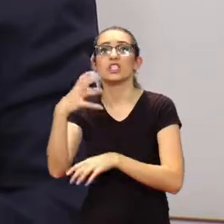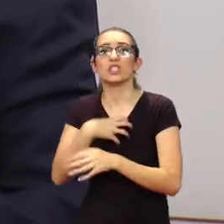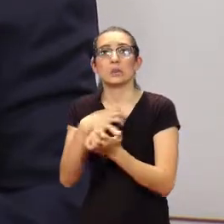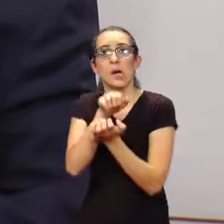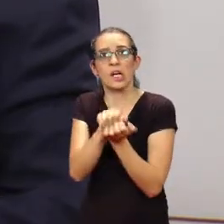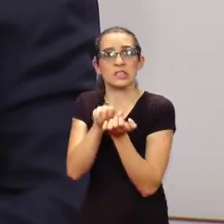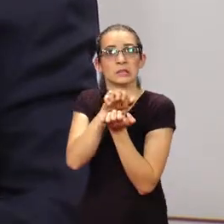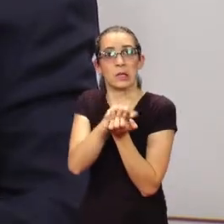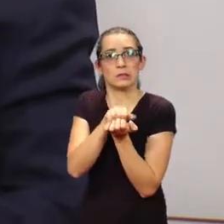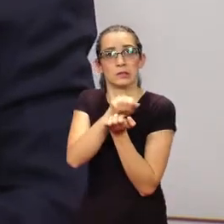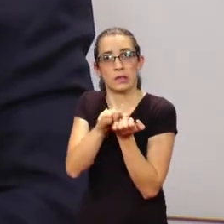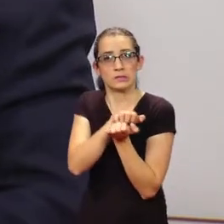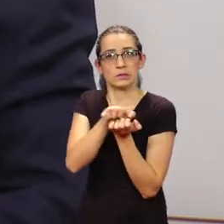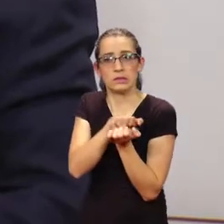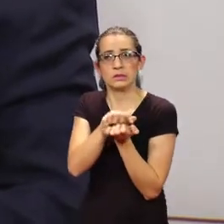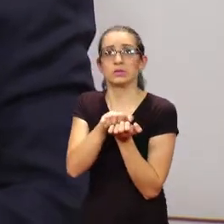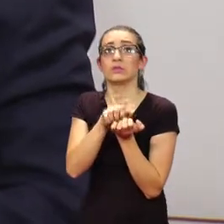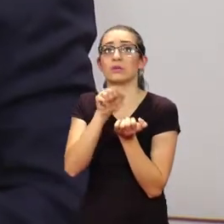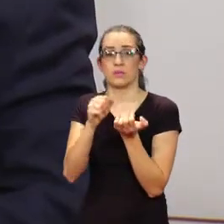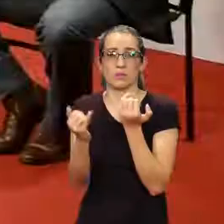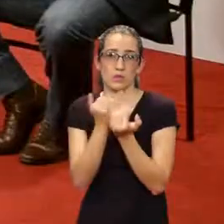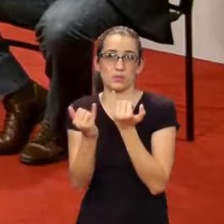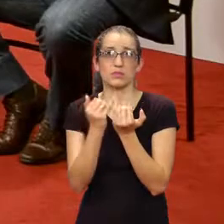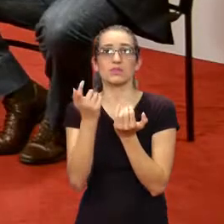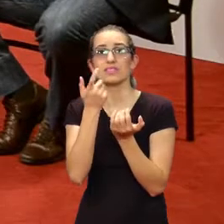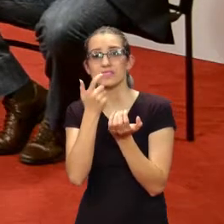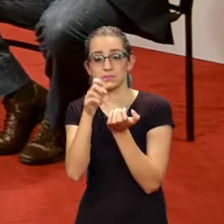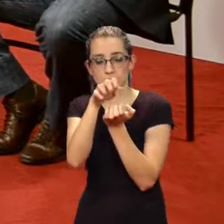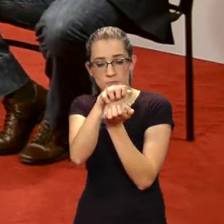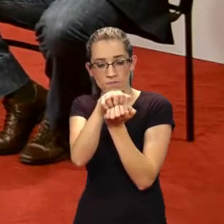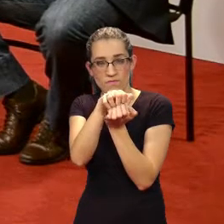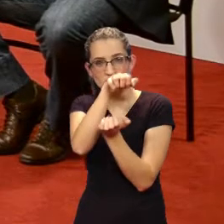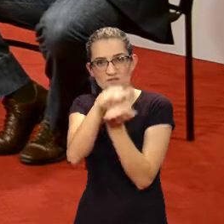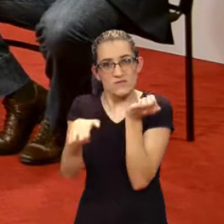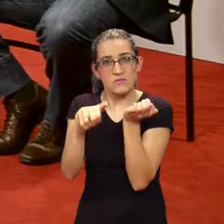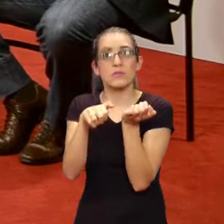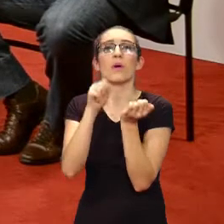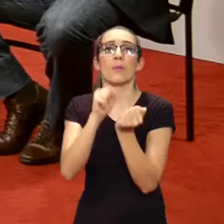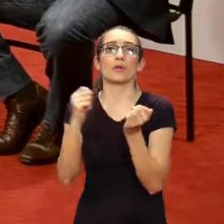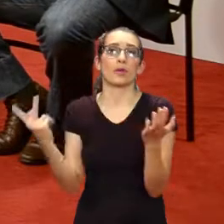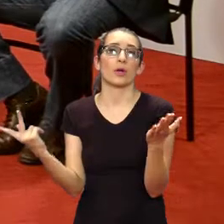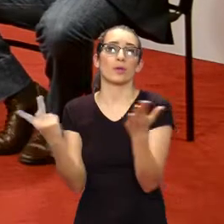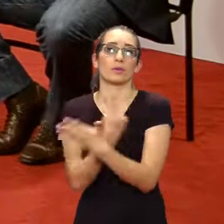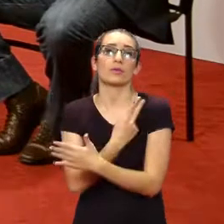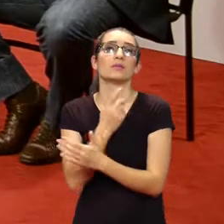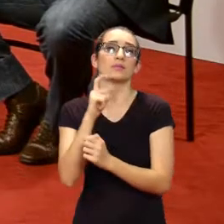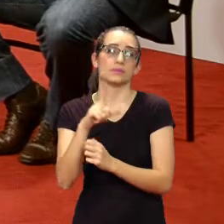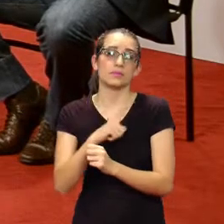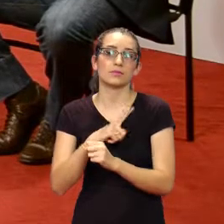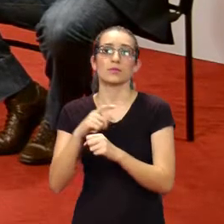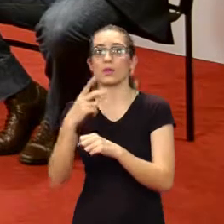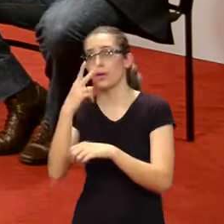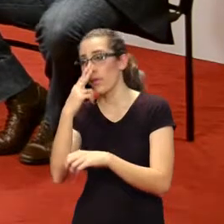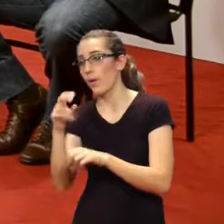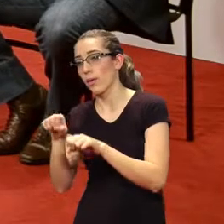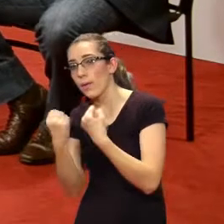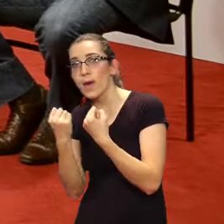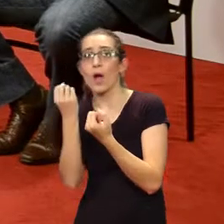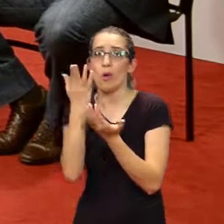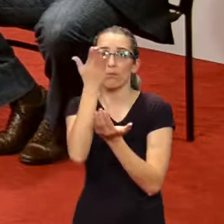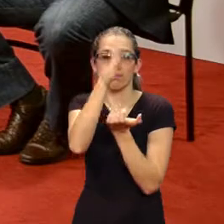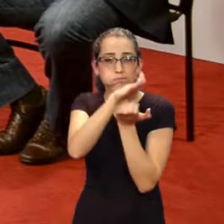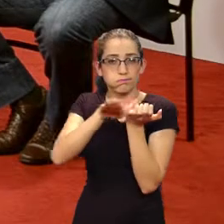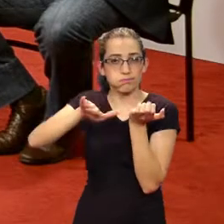força mastigatória, um dente, né, comprime muito o outro, acaba se rompendo a estrutura mineral remanescente e forma a cavidade. Forma a